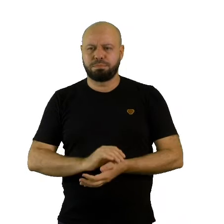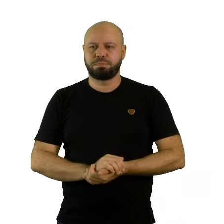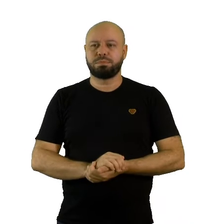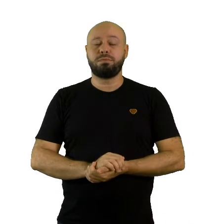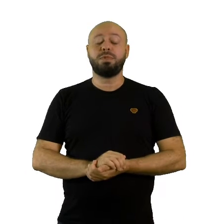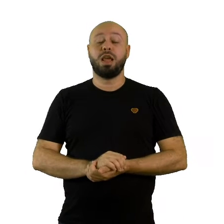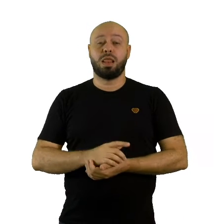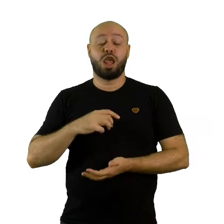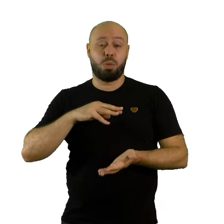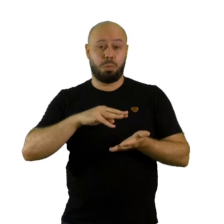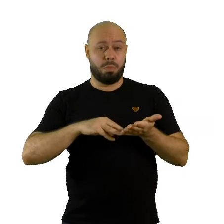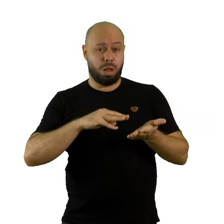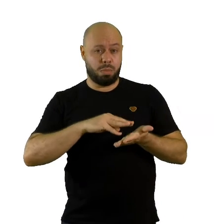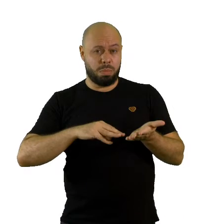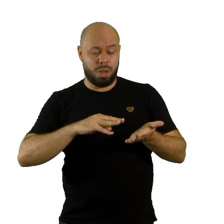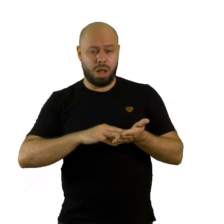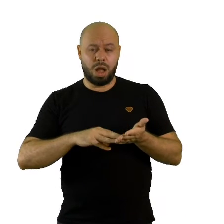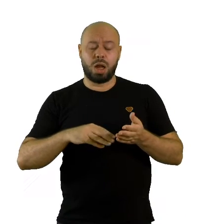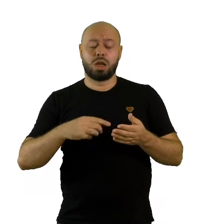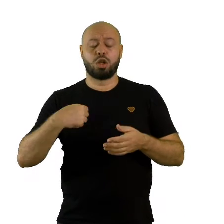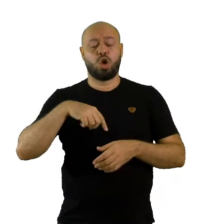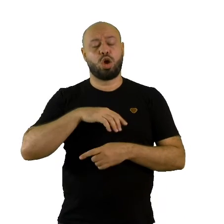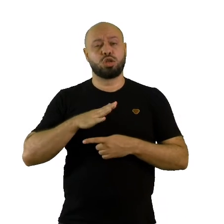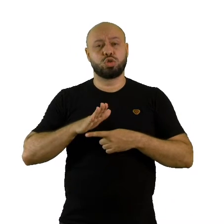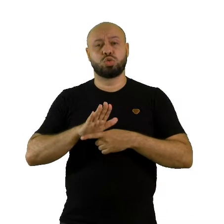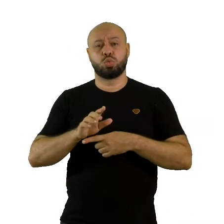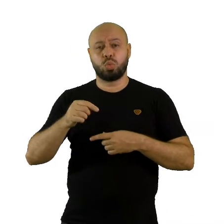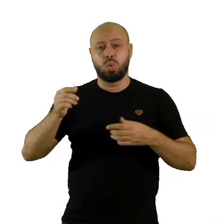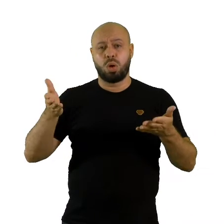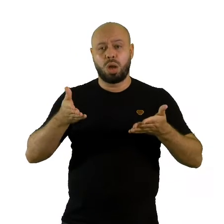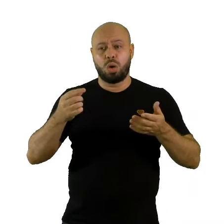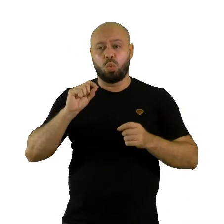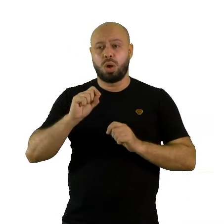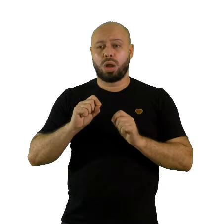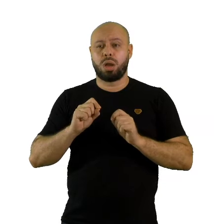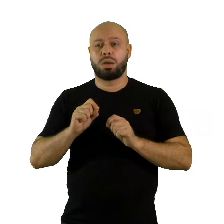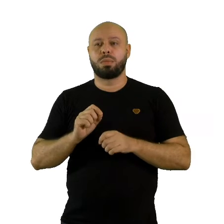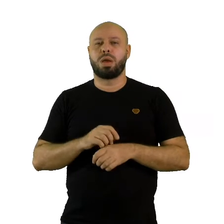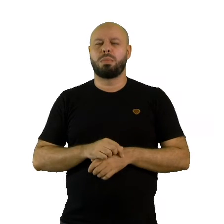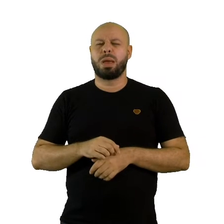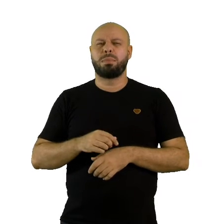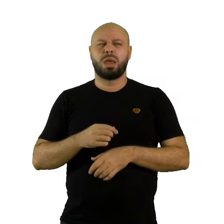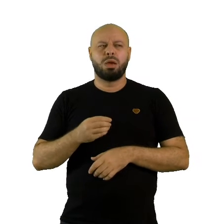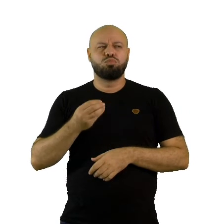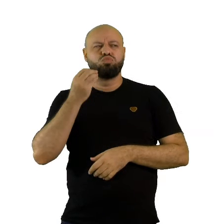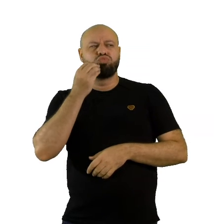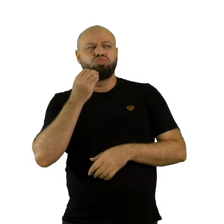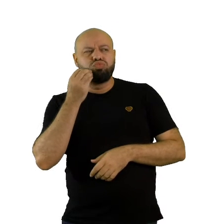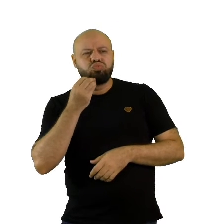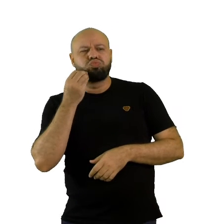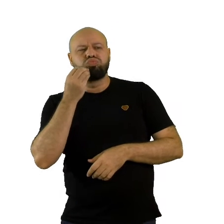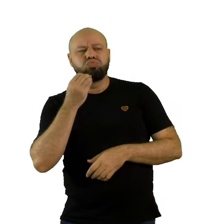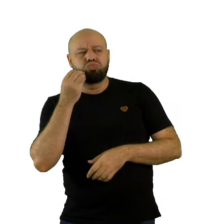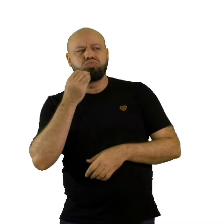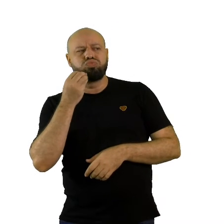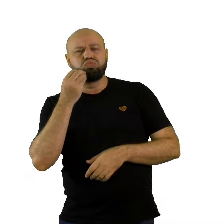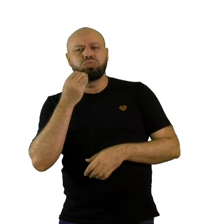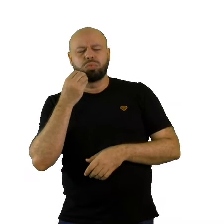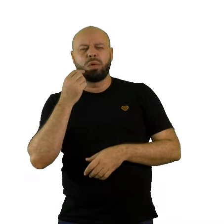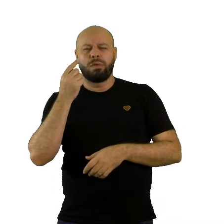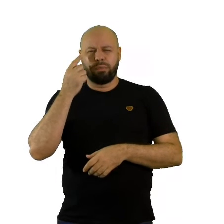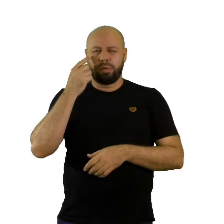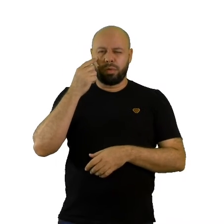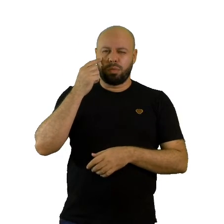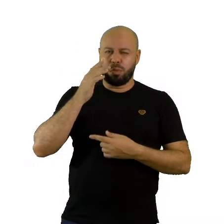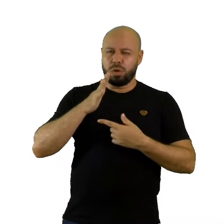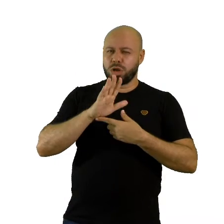métodos. O método que a gente vai utilizar nessa aula é o método de tentativa, tá? Que aqui eu vou mostrar para vocês mais ou menos